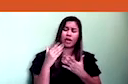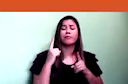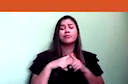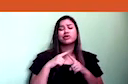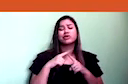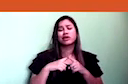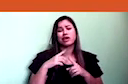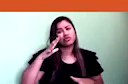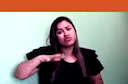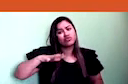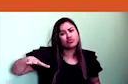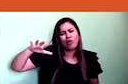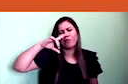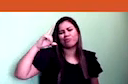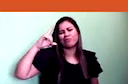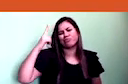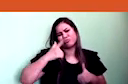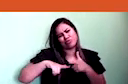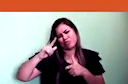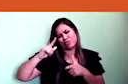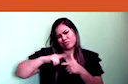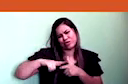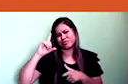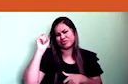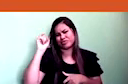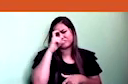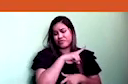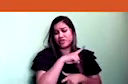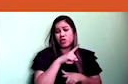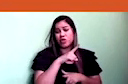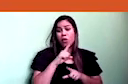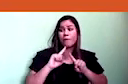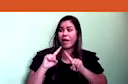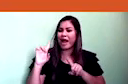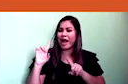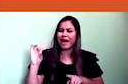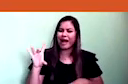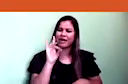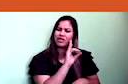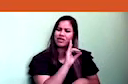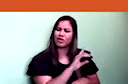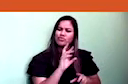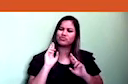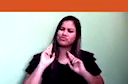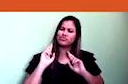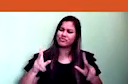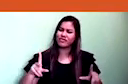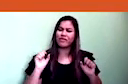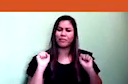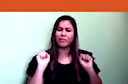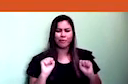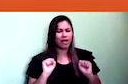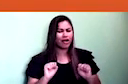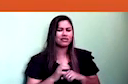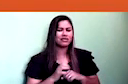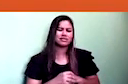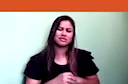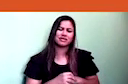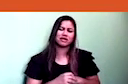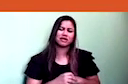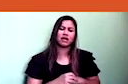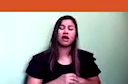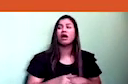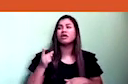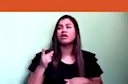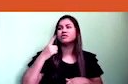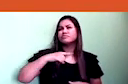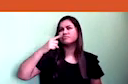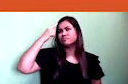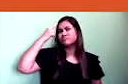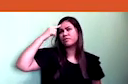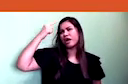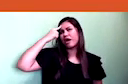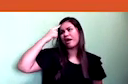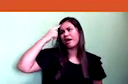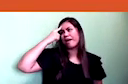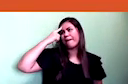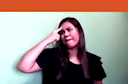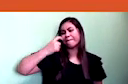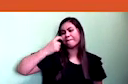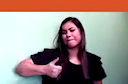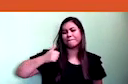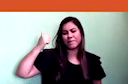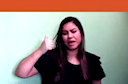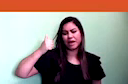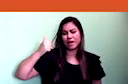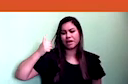pode ser distinto, ele pode ser diferente. Para manter uma saúde emocional, ou mesmo uma saúde mental, eu tenho que rever